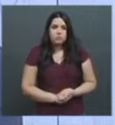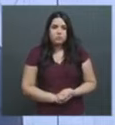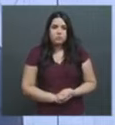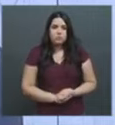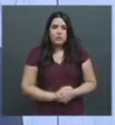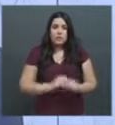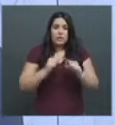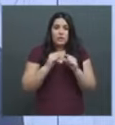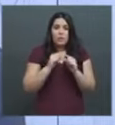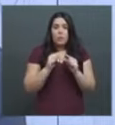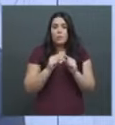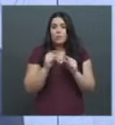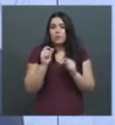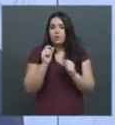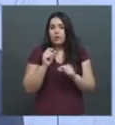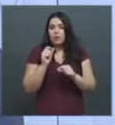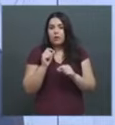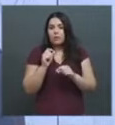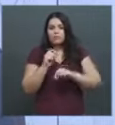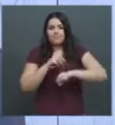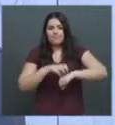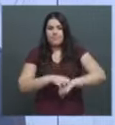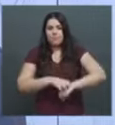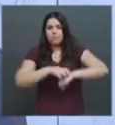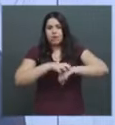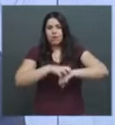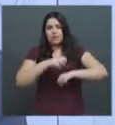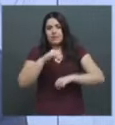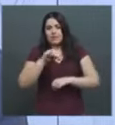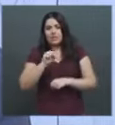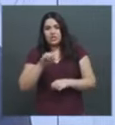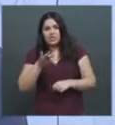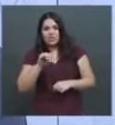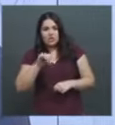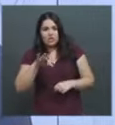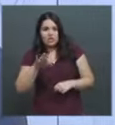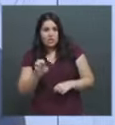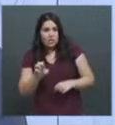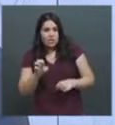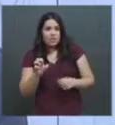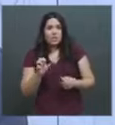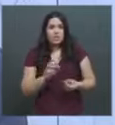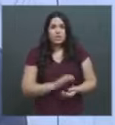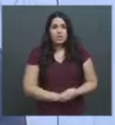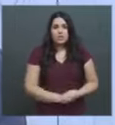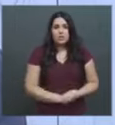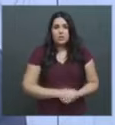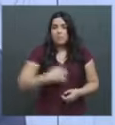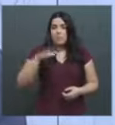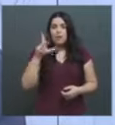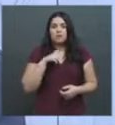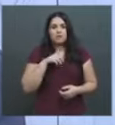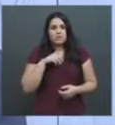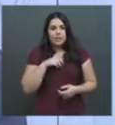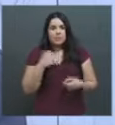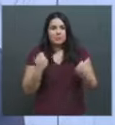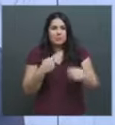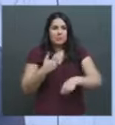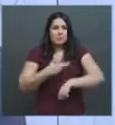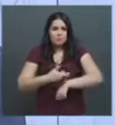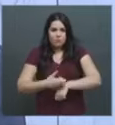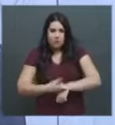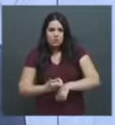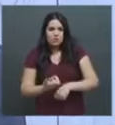condizentes com processos inflamatórios intrínsecos, chamada cistite intersticial. É mais comum que se tem, hoje precisa até usar vacinas na